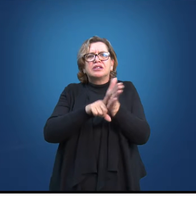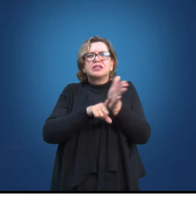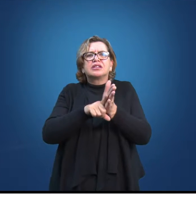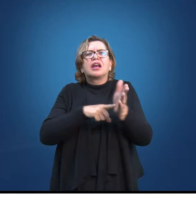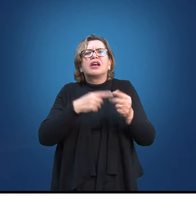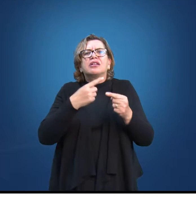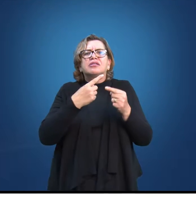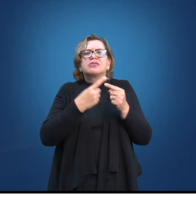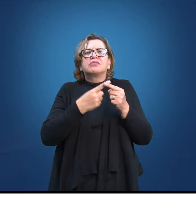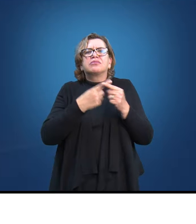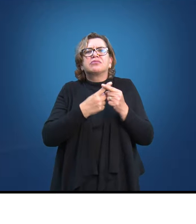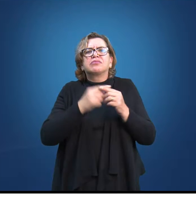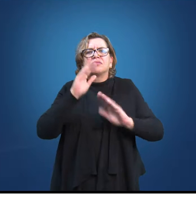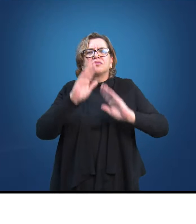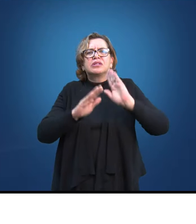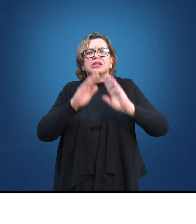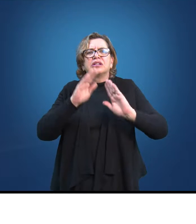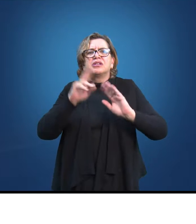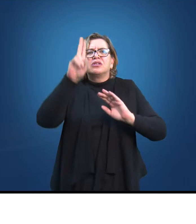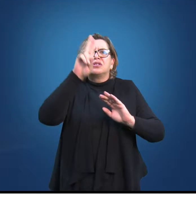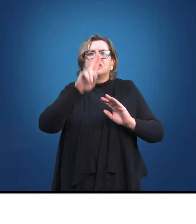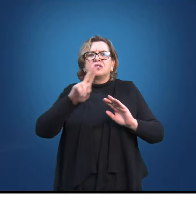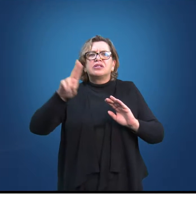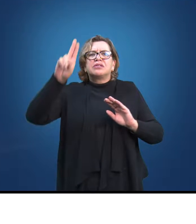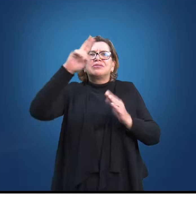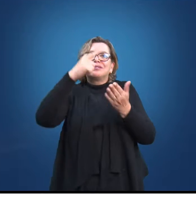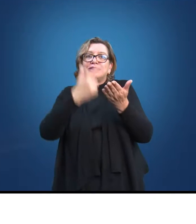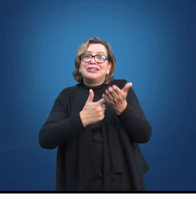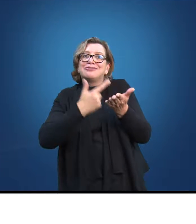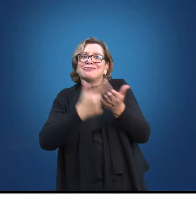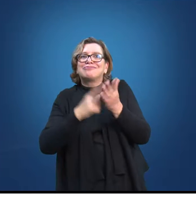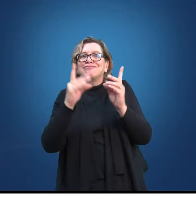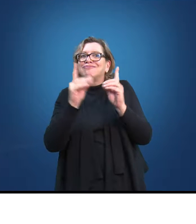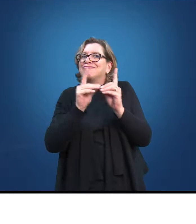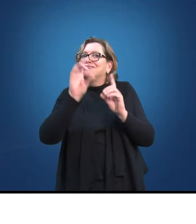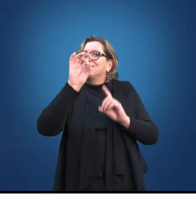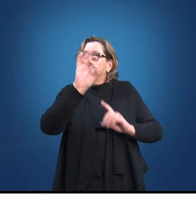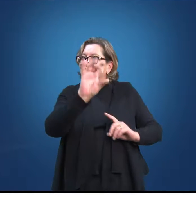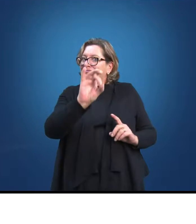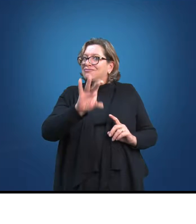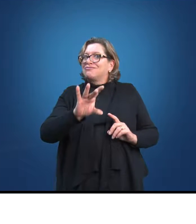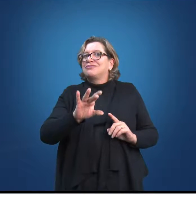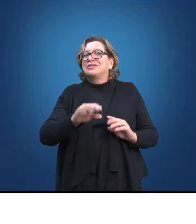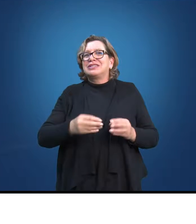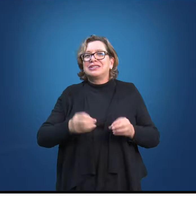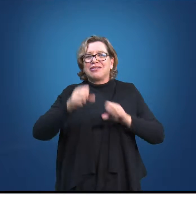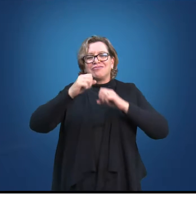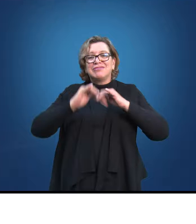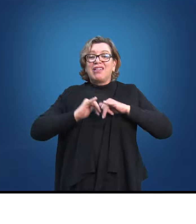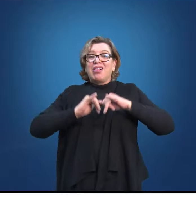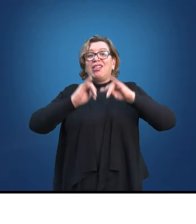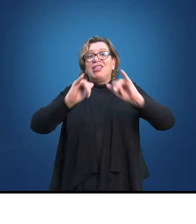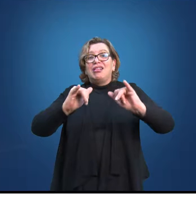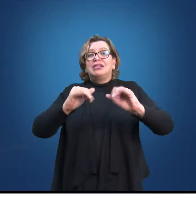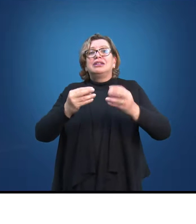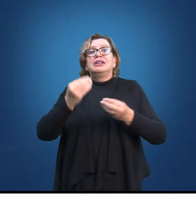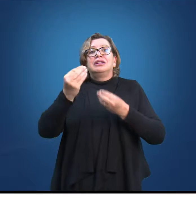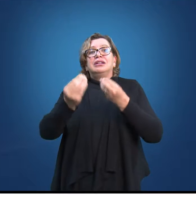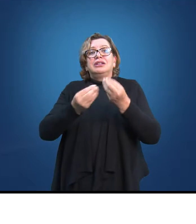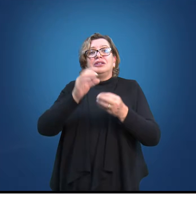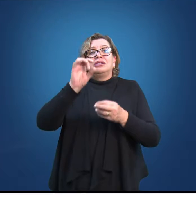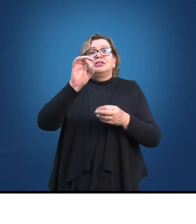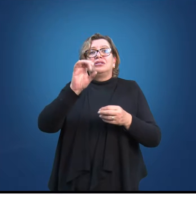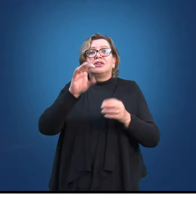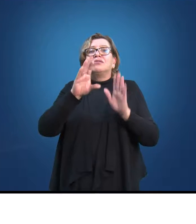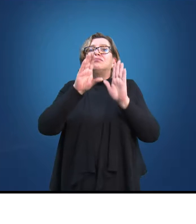sobre, porque muitas vezes nós utilizamos o livro didático apenas e passamos